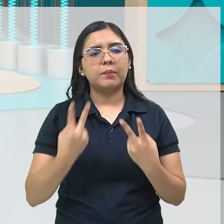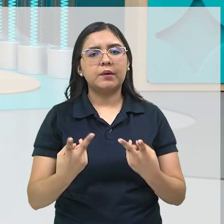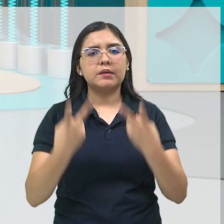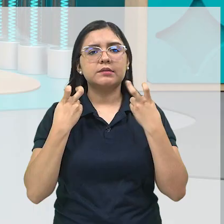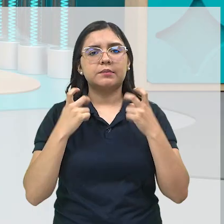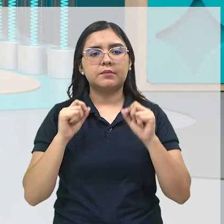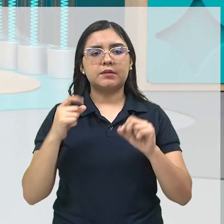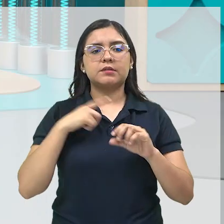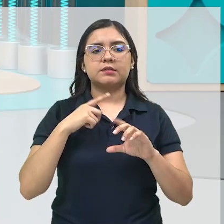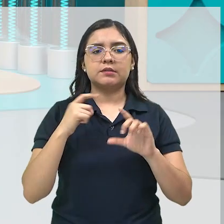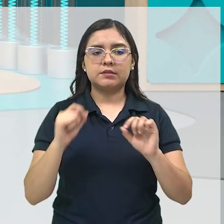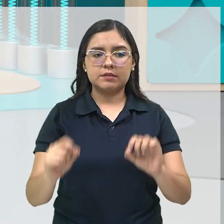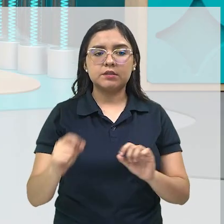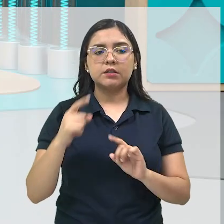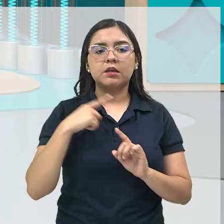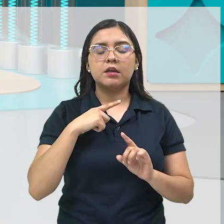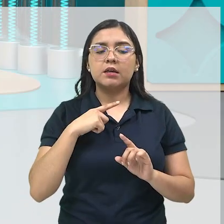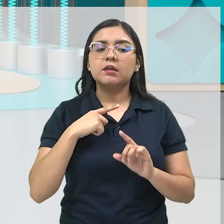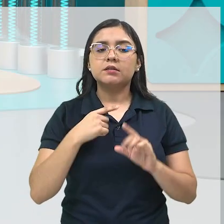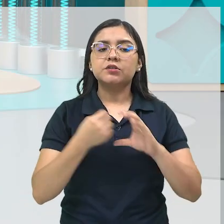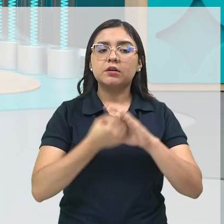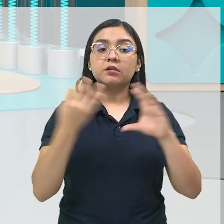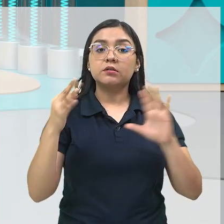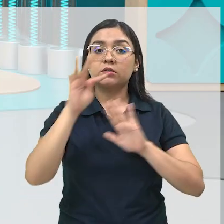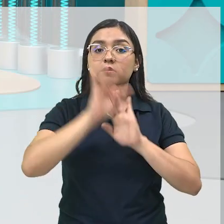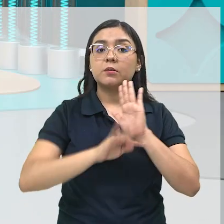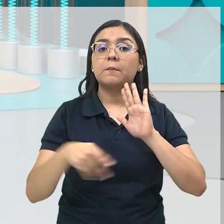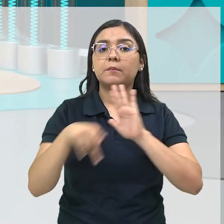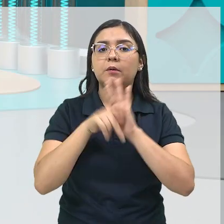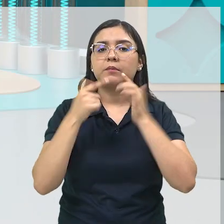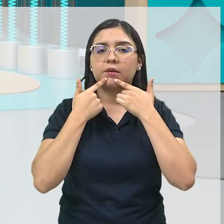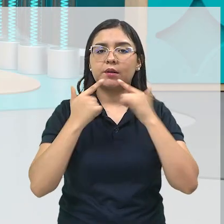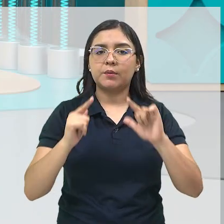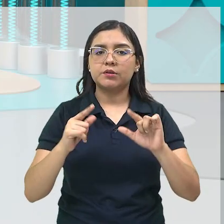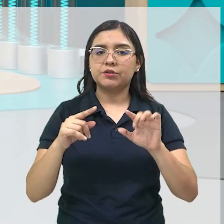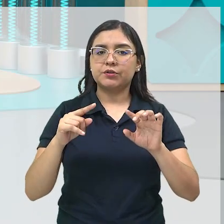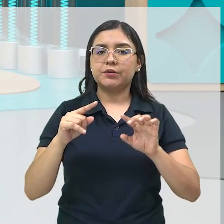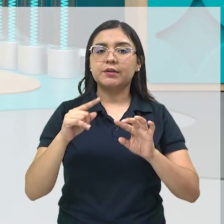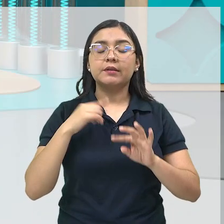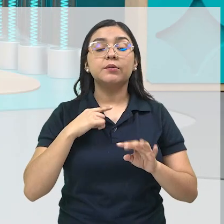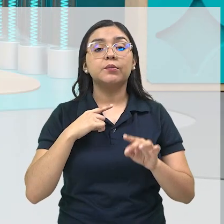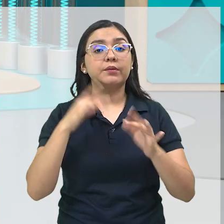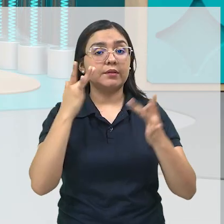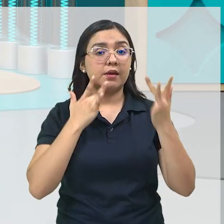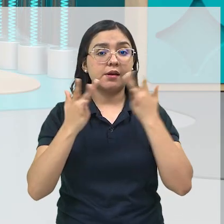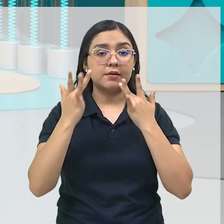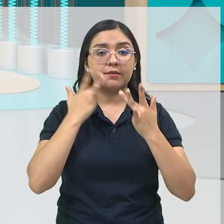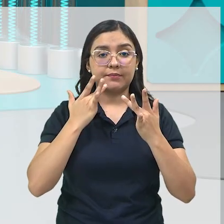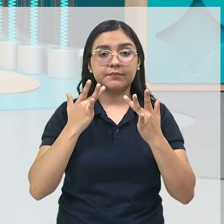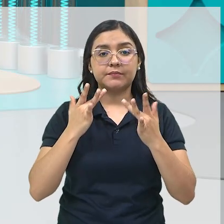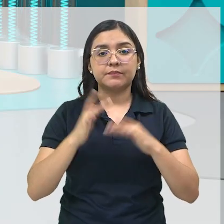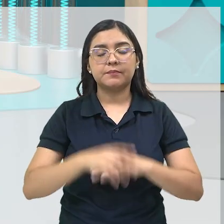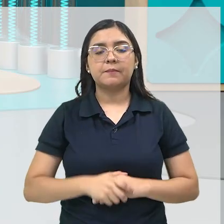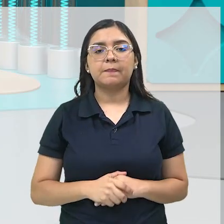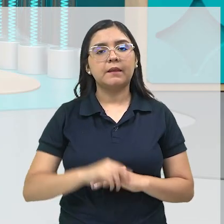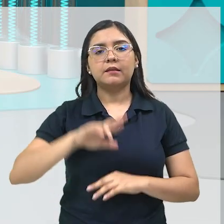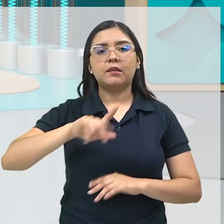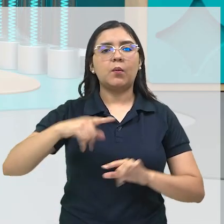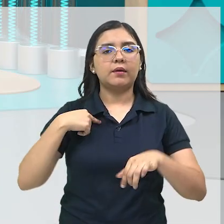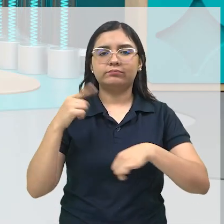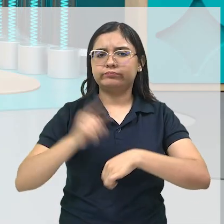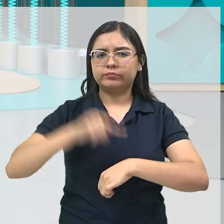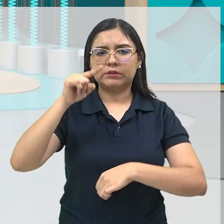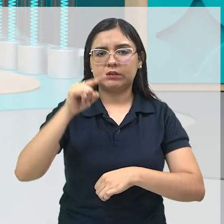essa modalidade textual também própria da linguagem teatral. Então, não é assim um de repente,